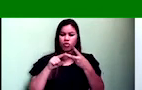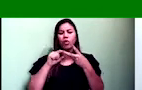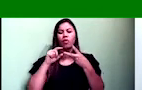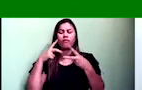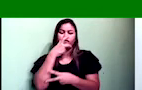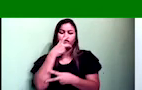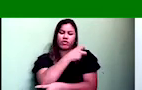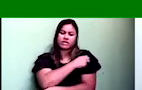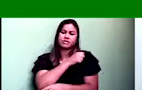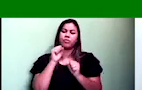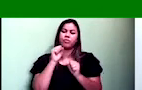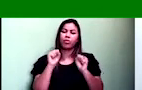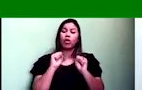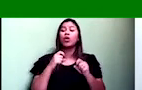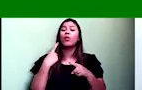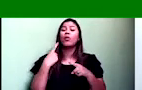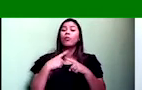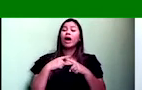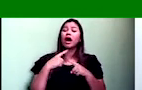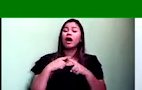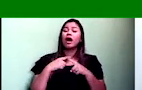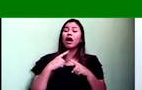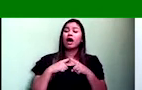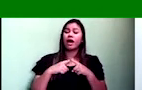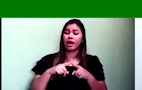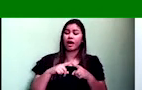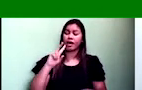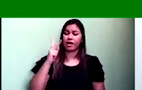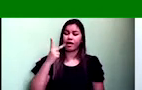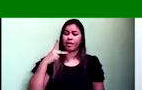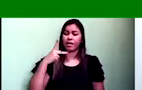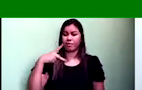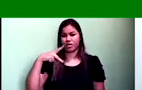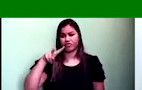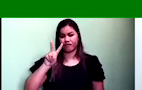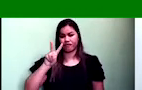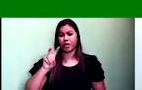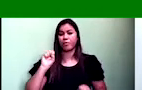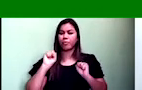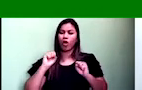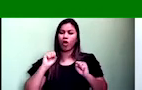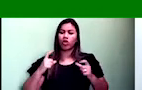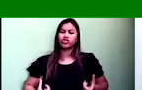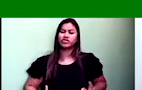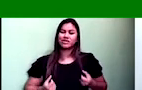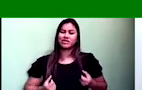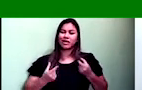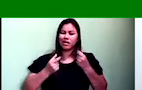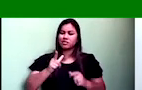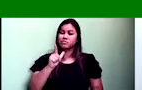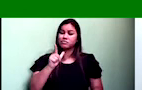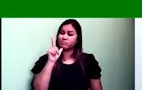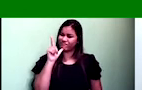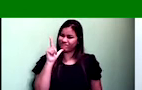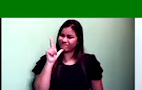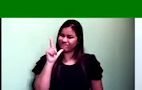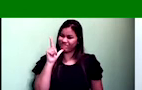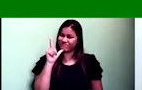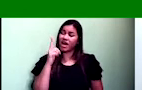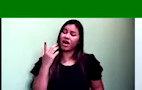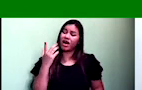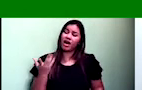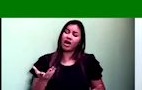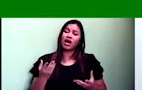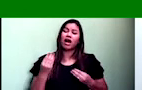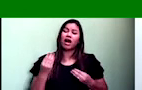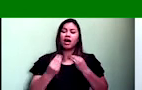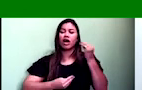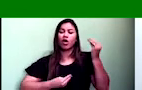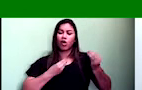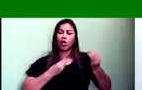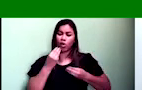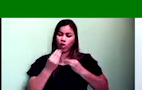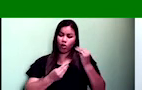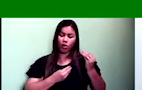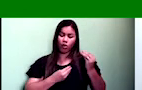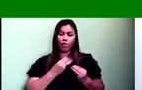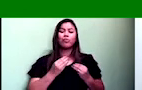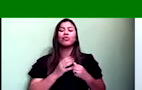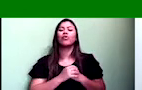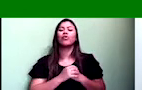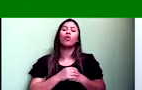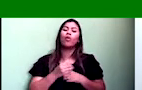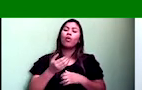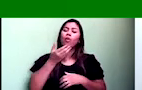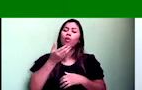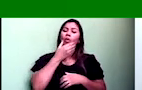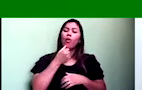câncer de pênis. É muito mais raro? É, mas pode acontecer. E o homem